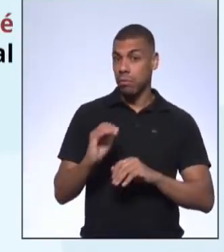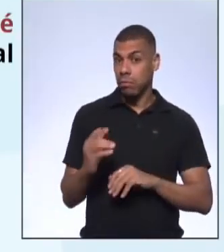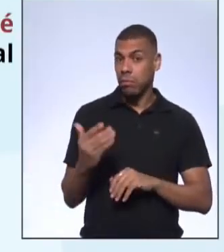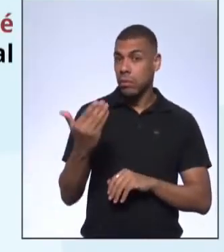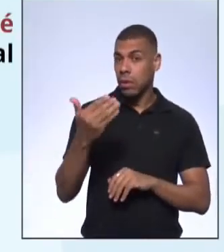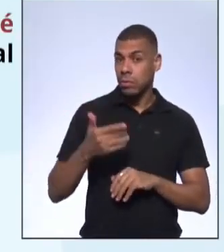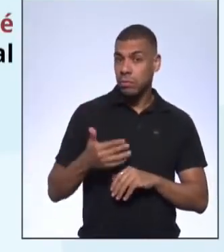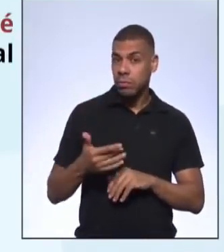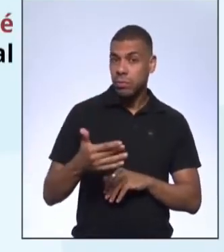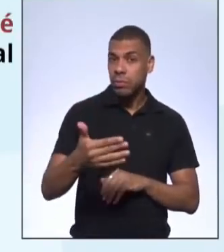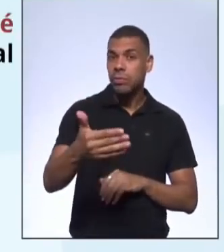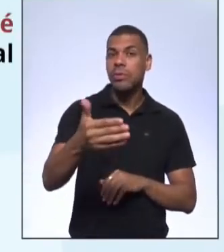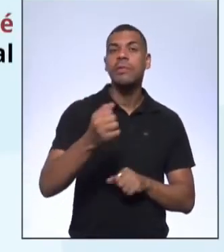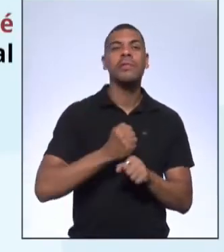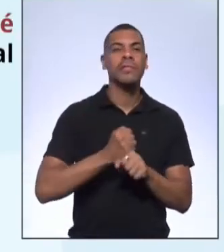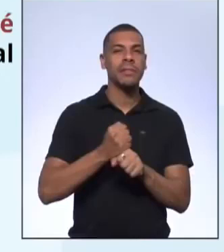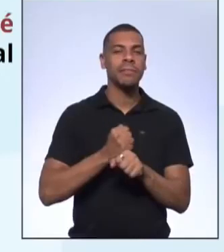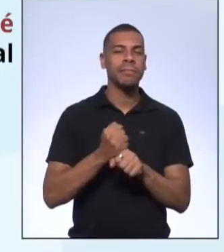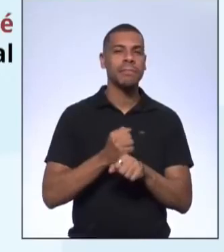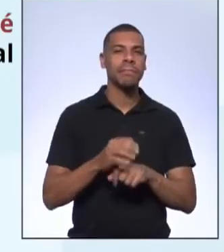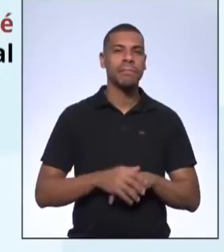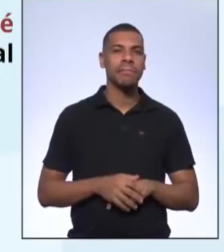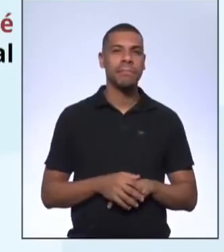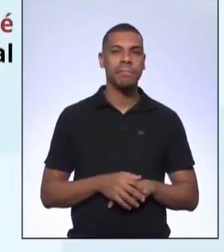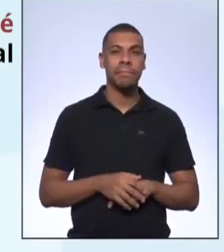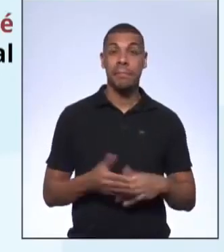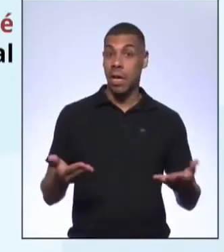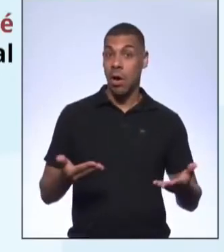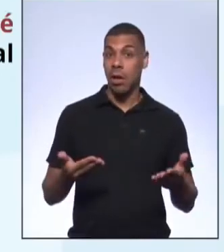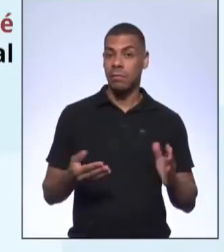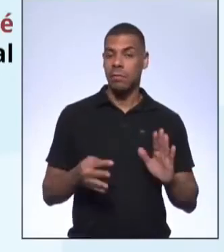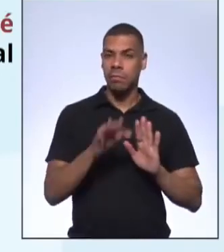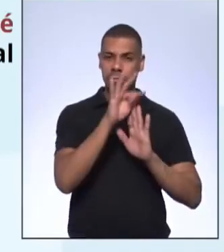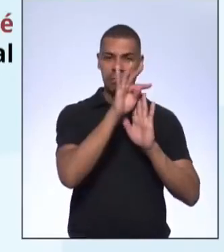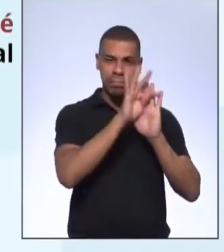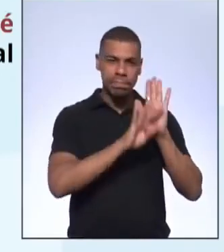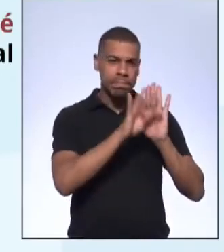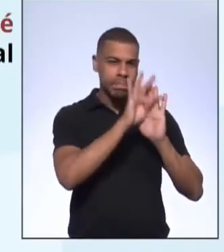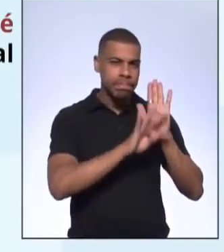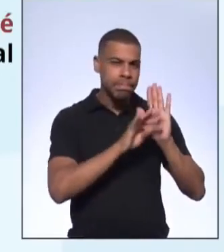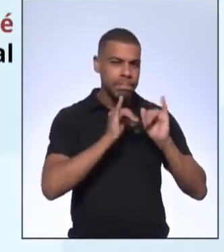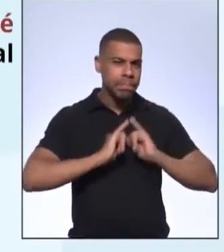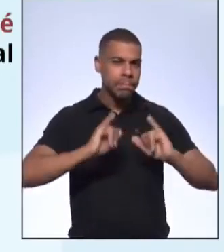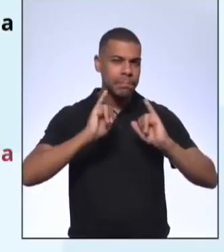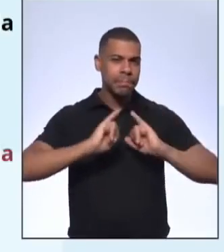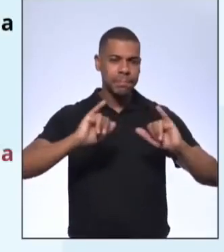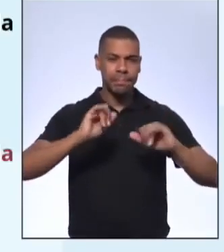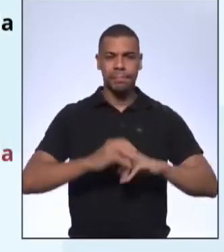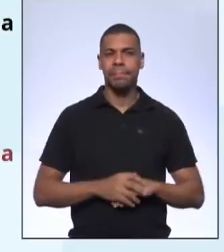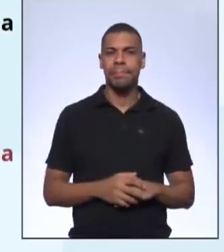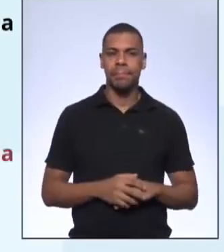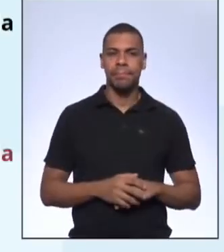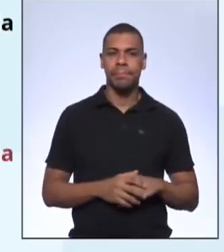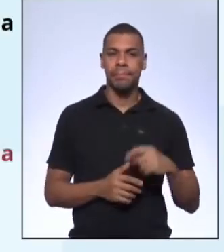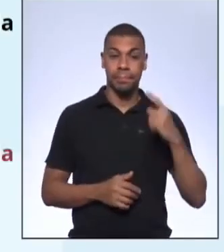próximos anos? Vamos lá para a leitura das 3 manchetes que a professora Milene acabou de citar.